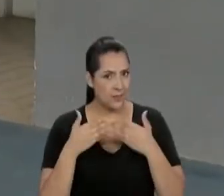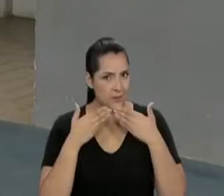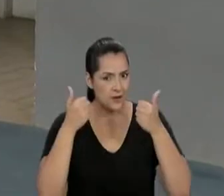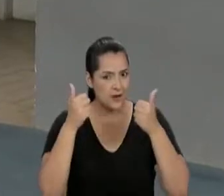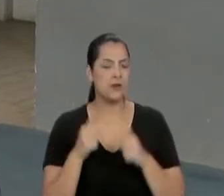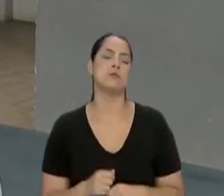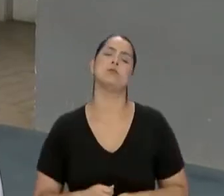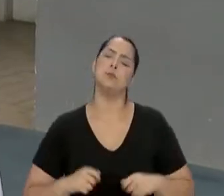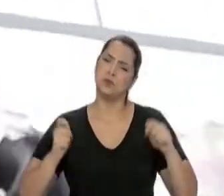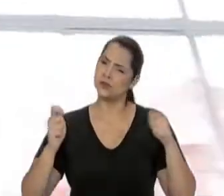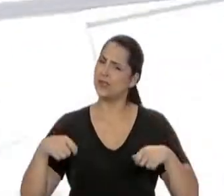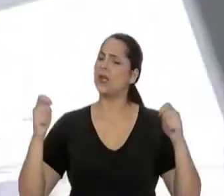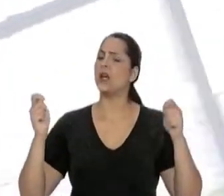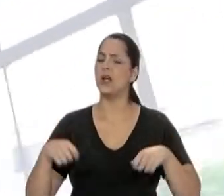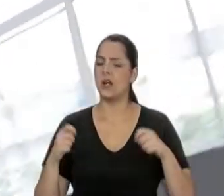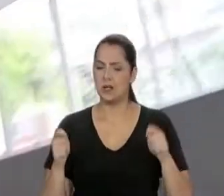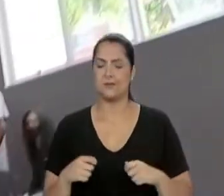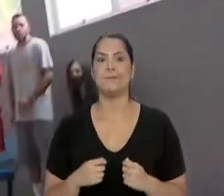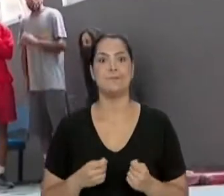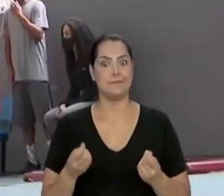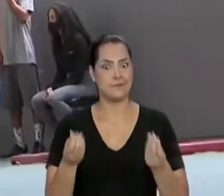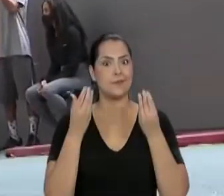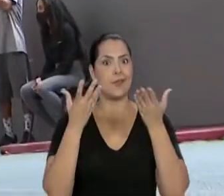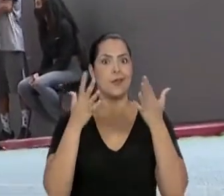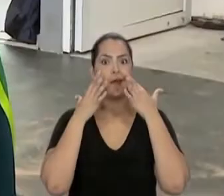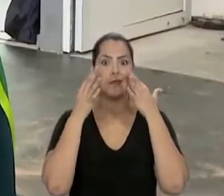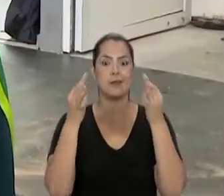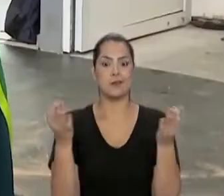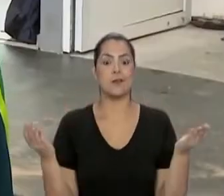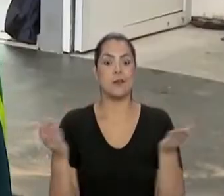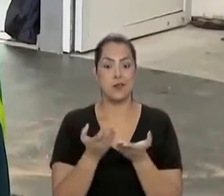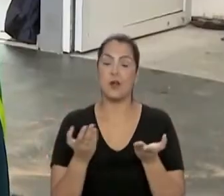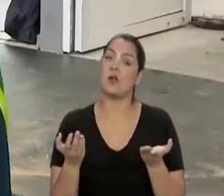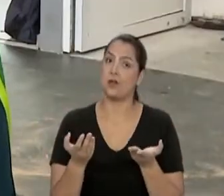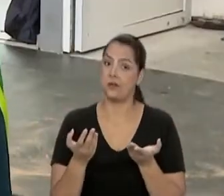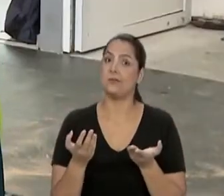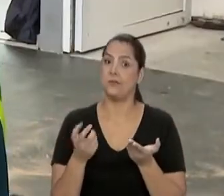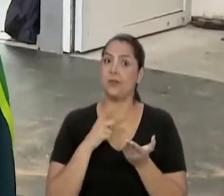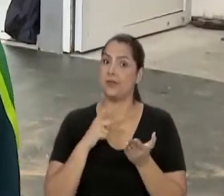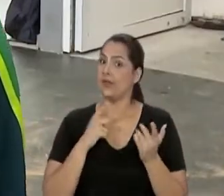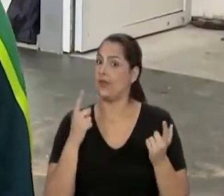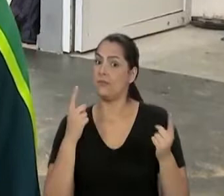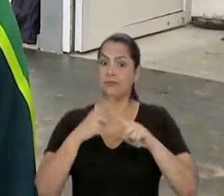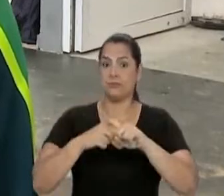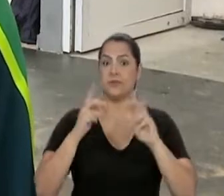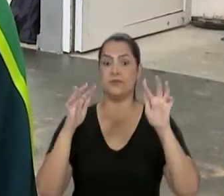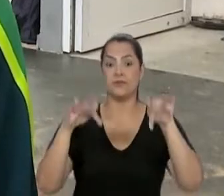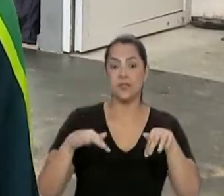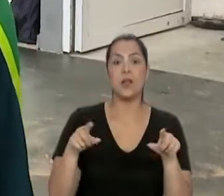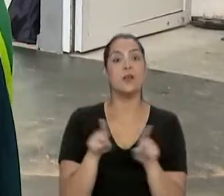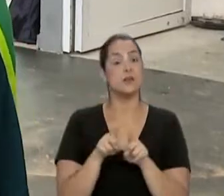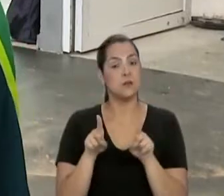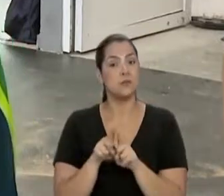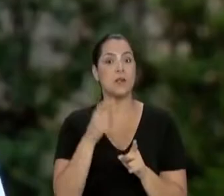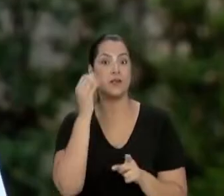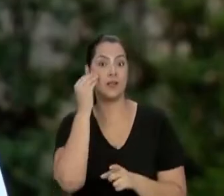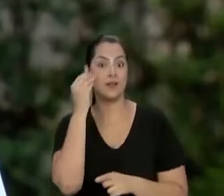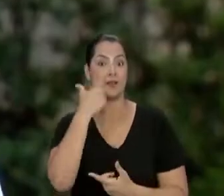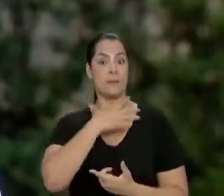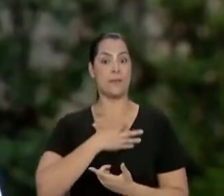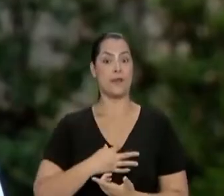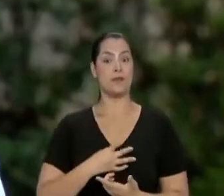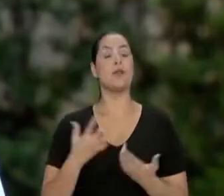Posso melhorar mais que isso. Chamou atenção mesmo. Mas agora ela vai já com perspectiva de uma final, até de repente, beliscar uma medalha.